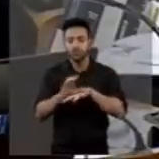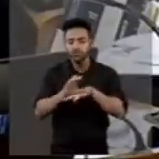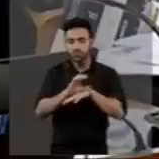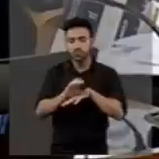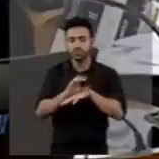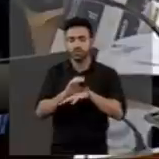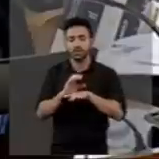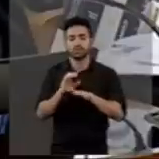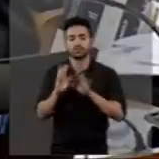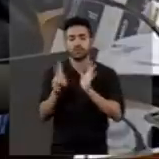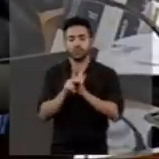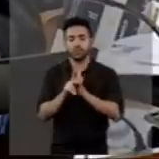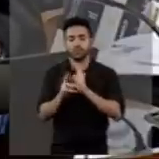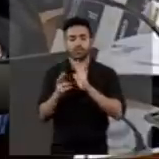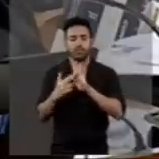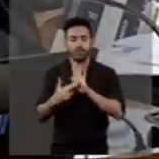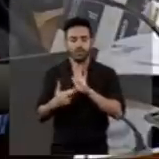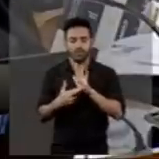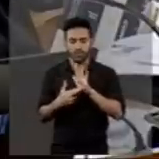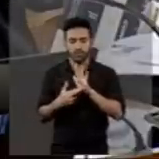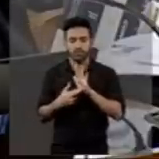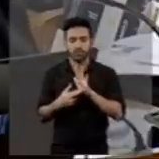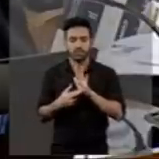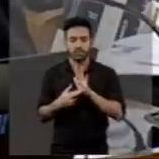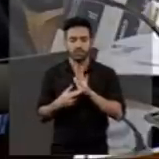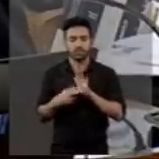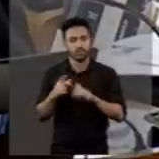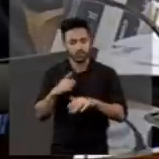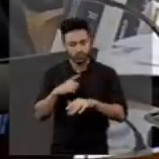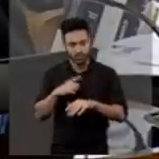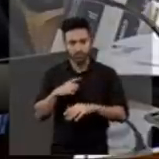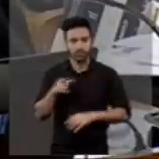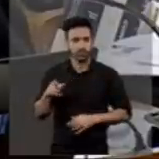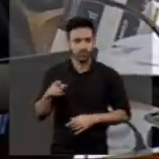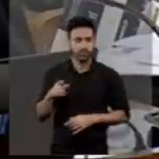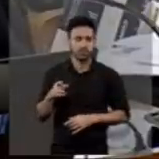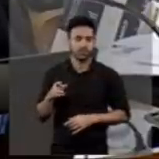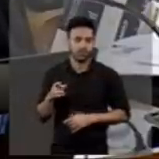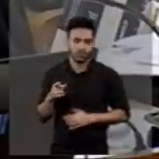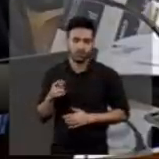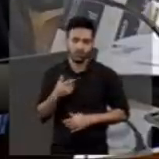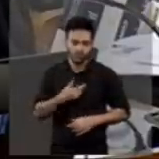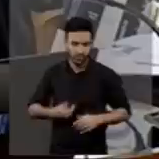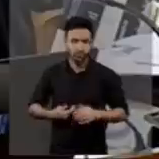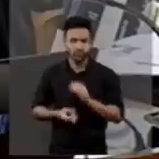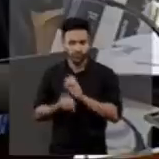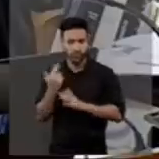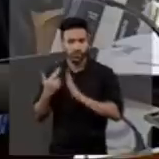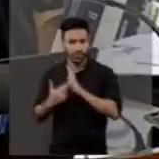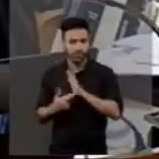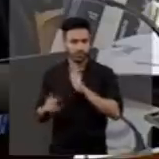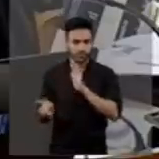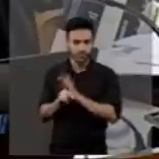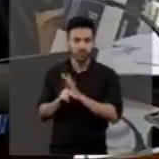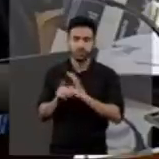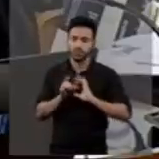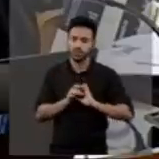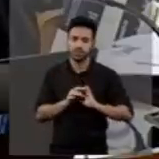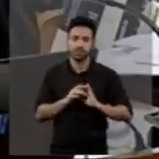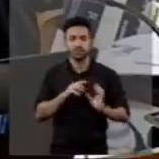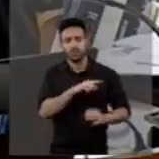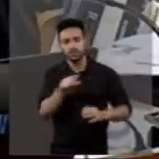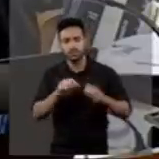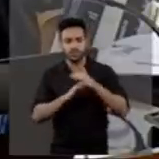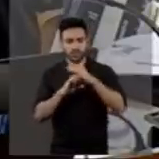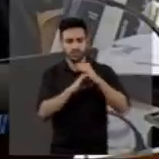da regulamentação que tem o poder público, o poder normativo, para regulamentar a livre iniciativa